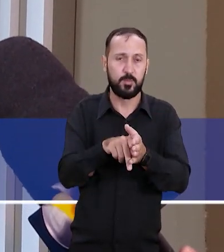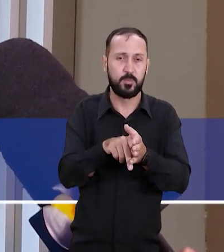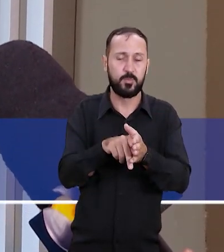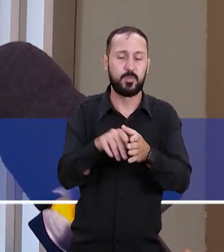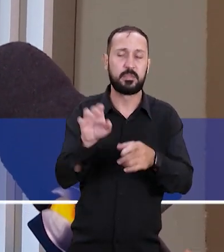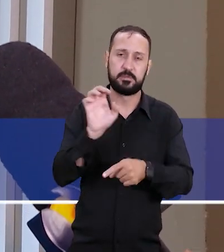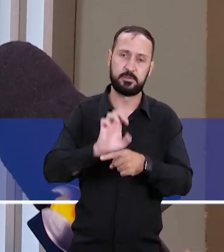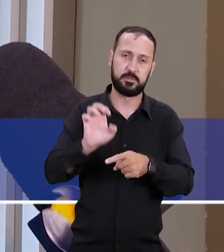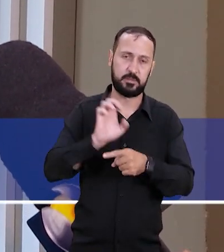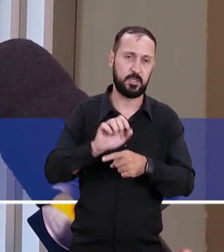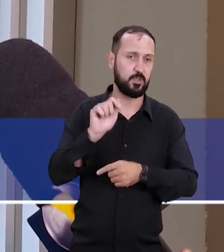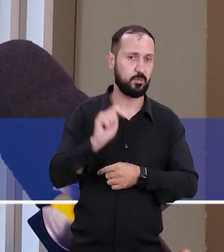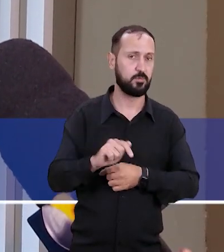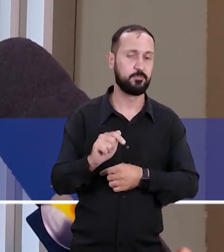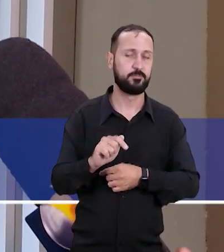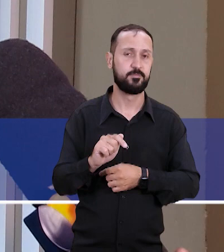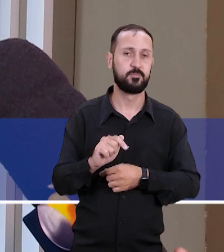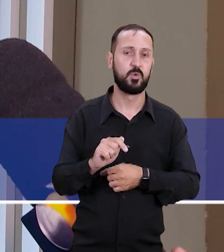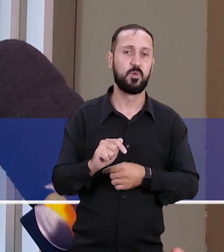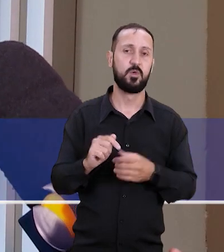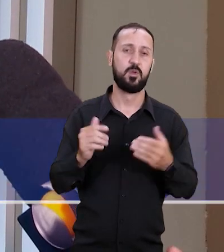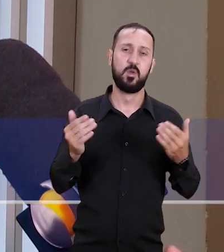órgãos estaduais,